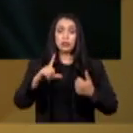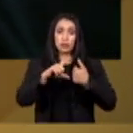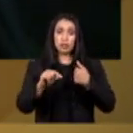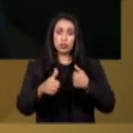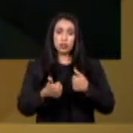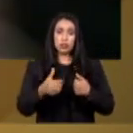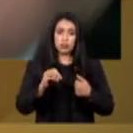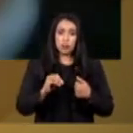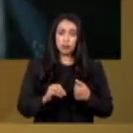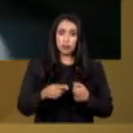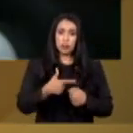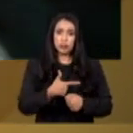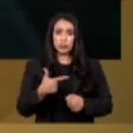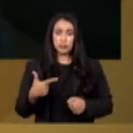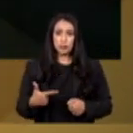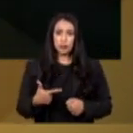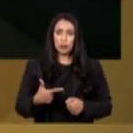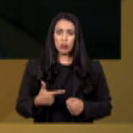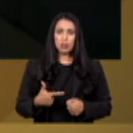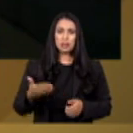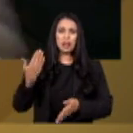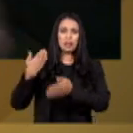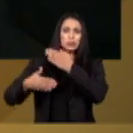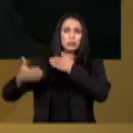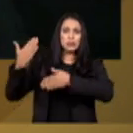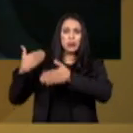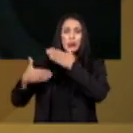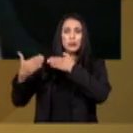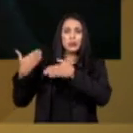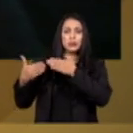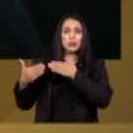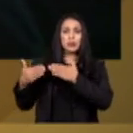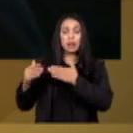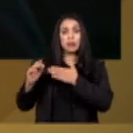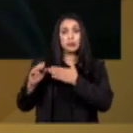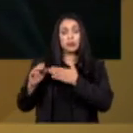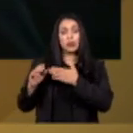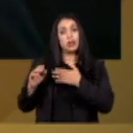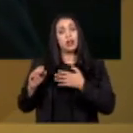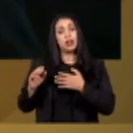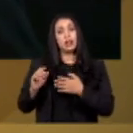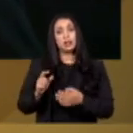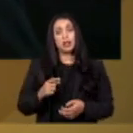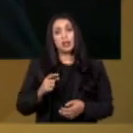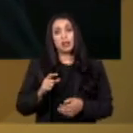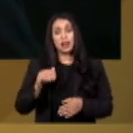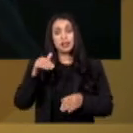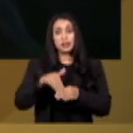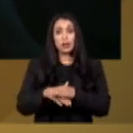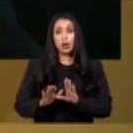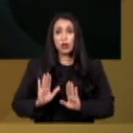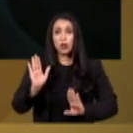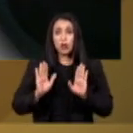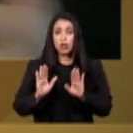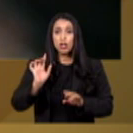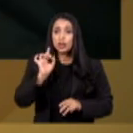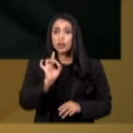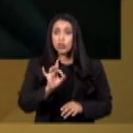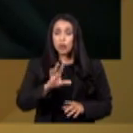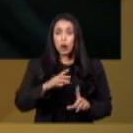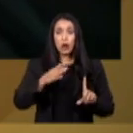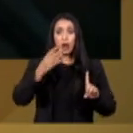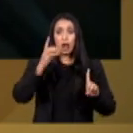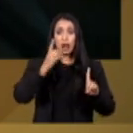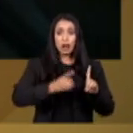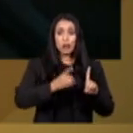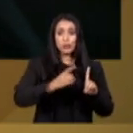mim oi aqui é a aba bambu as candidaturas as mensagens de